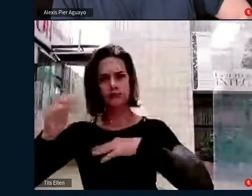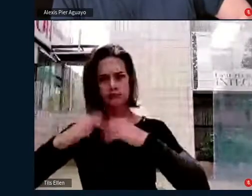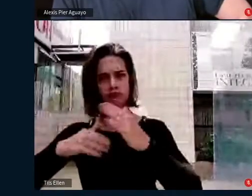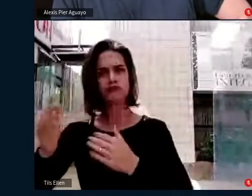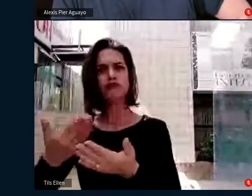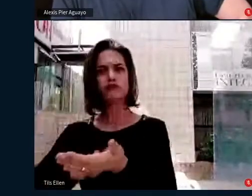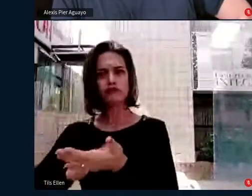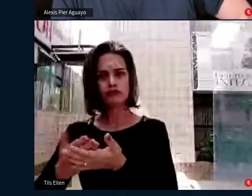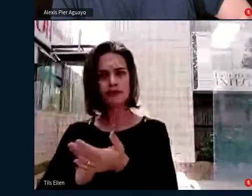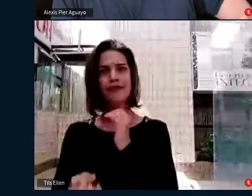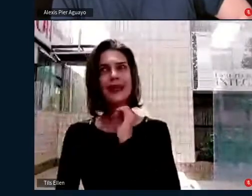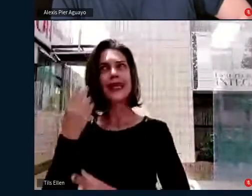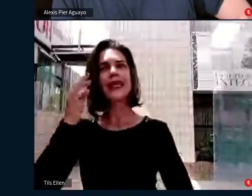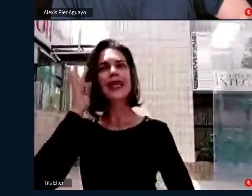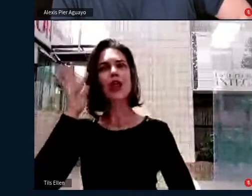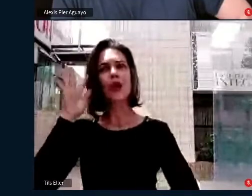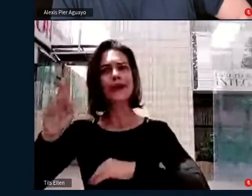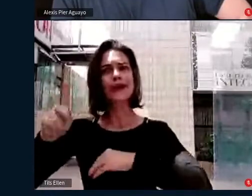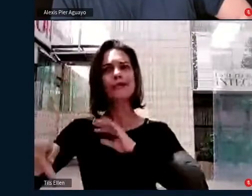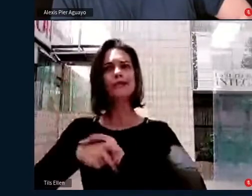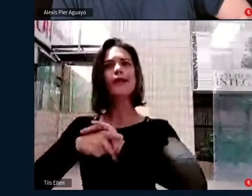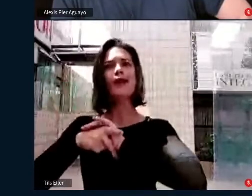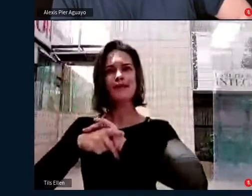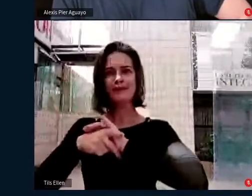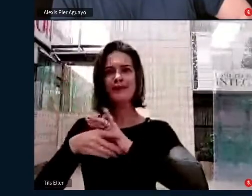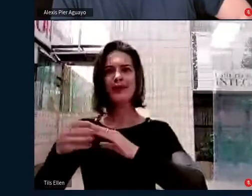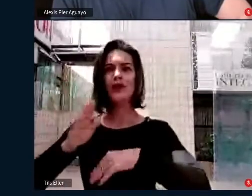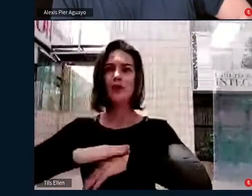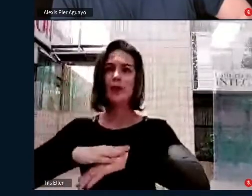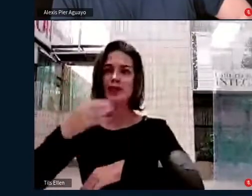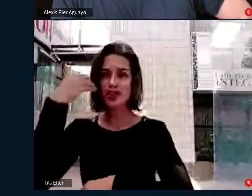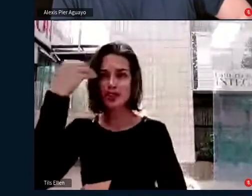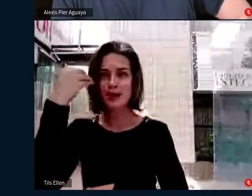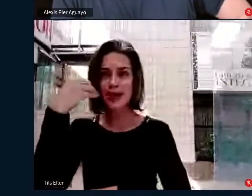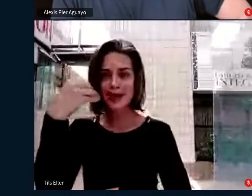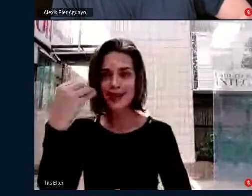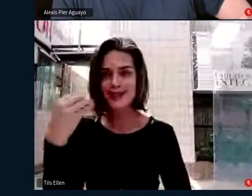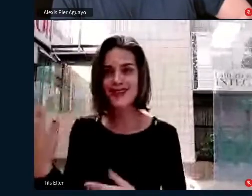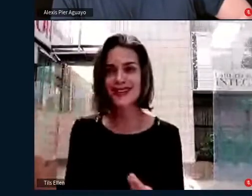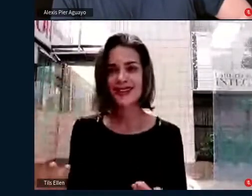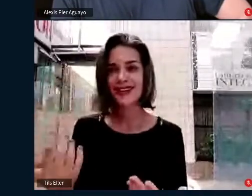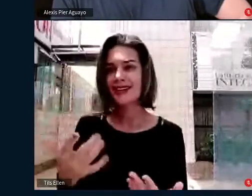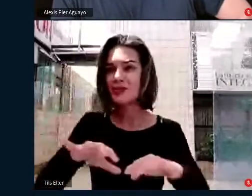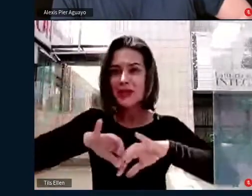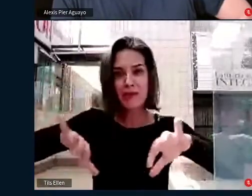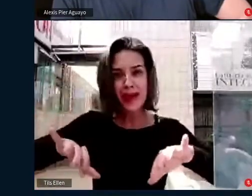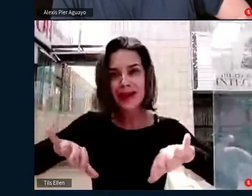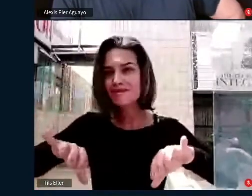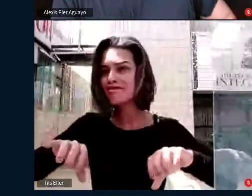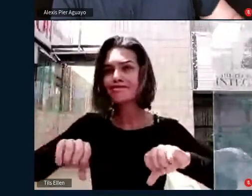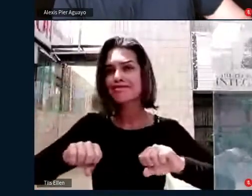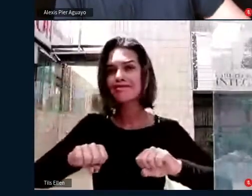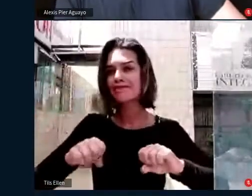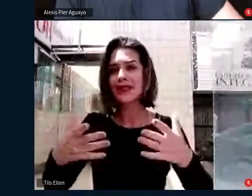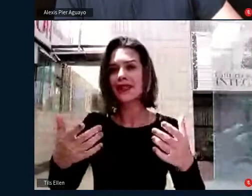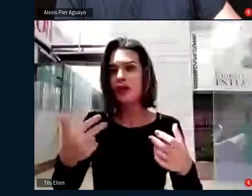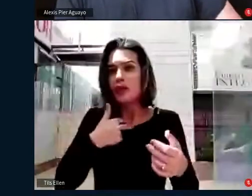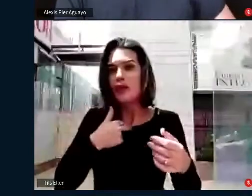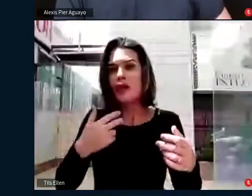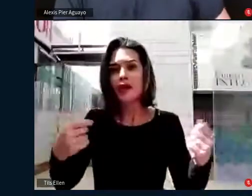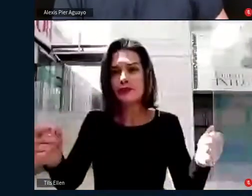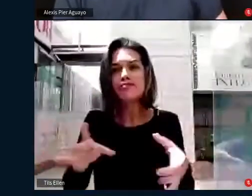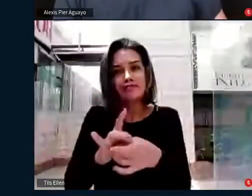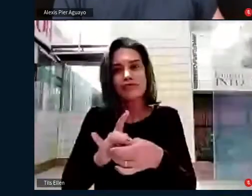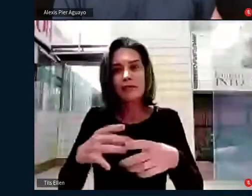a partir da sua experiência, cria. Então, assim, não tem muito como separar, e tá tudo bem, tá tudo certo,